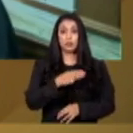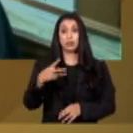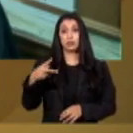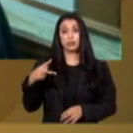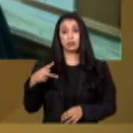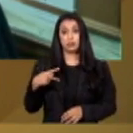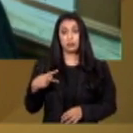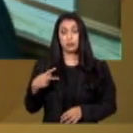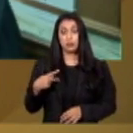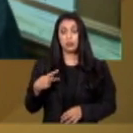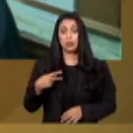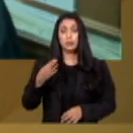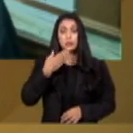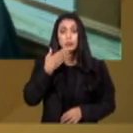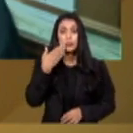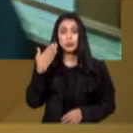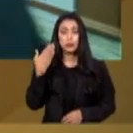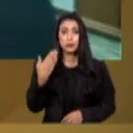público